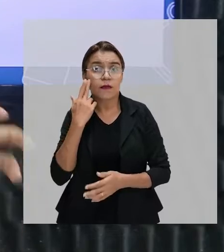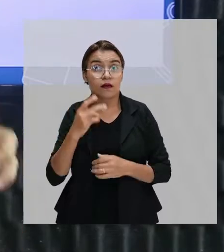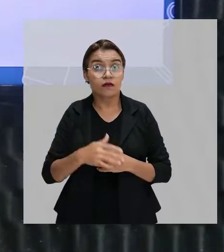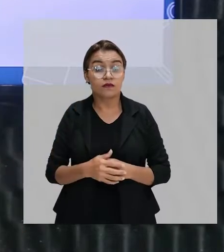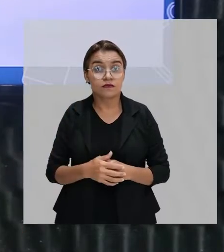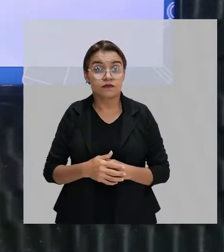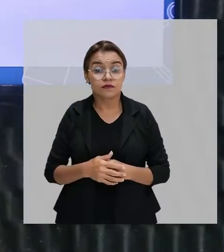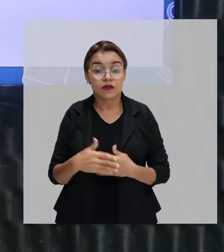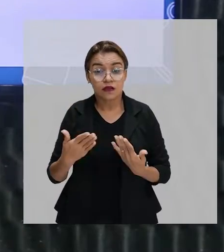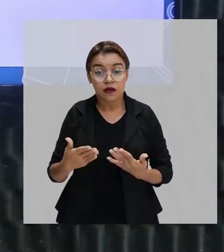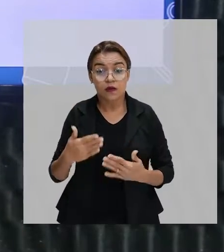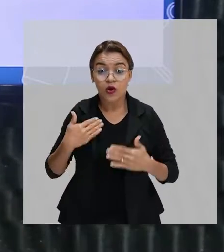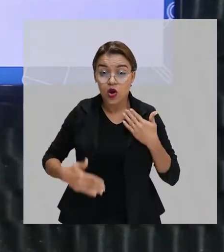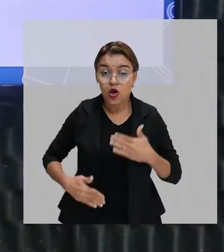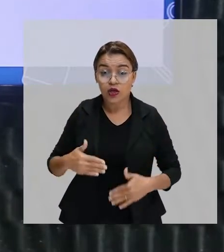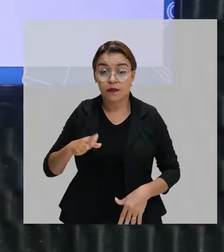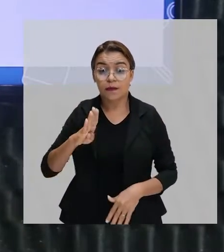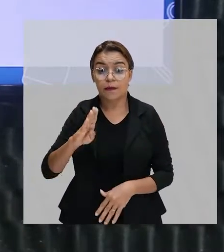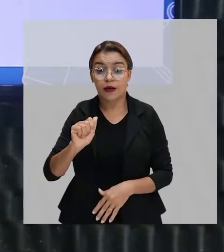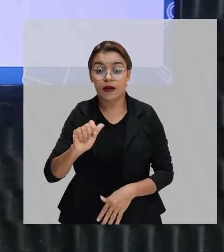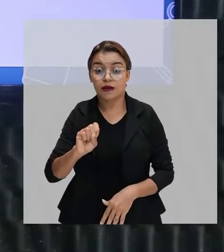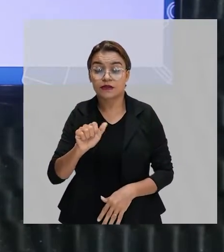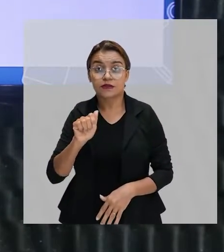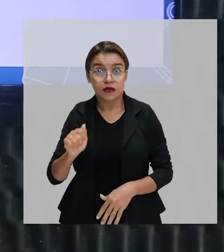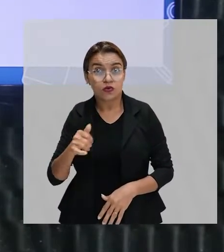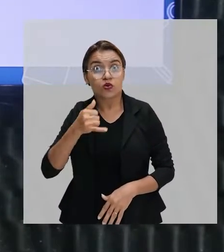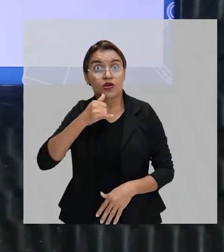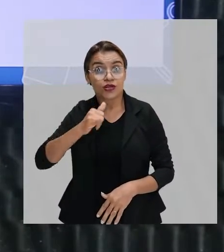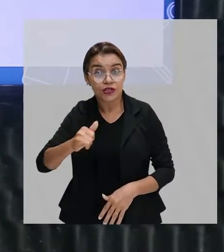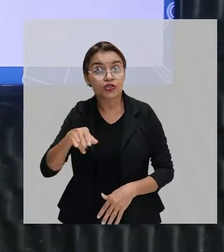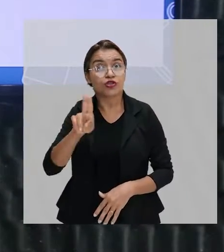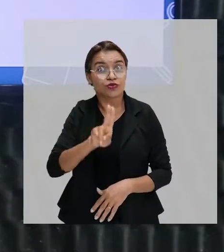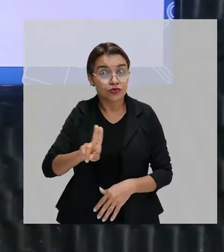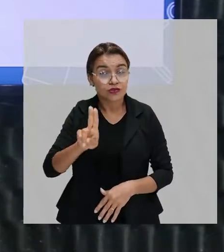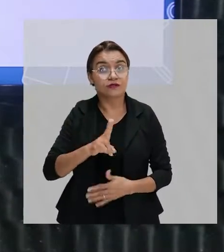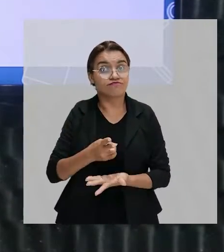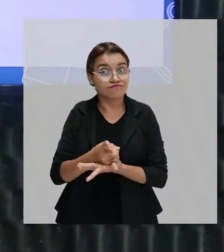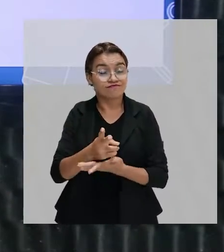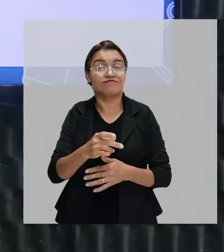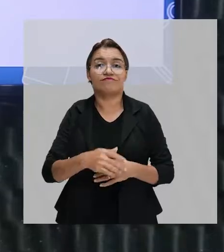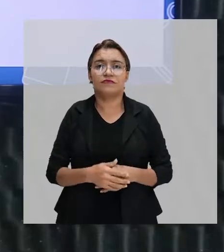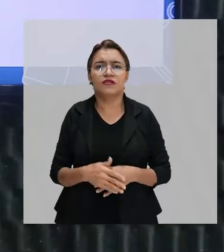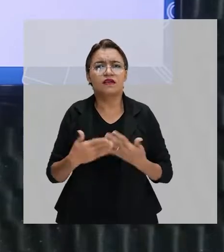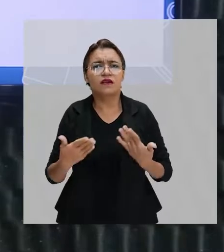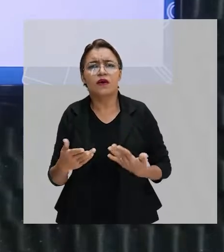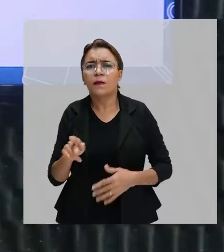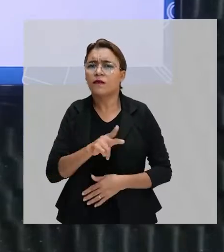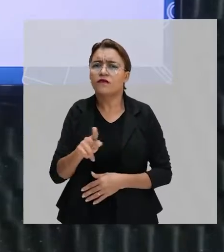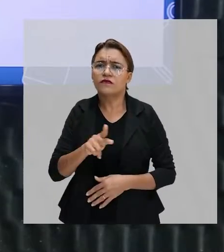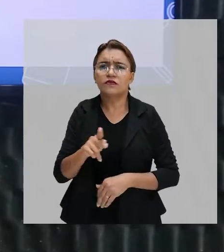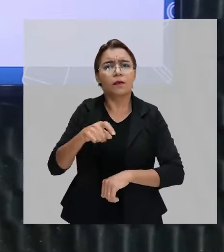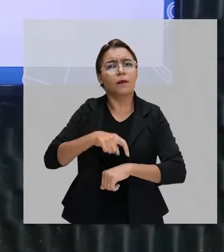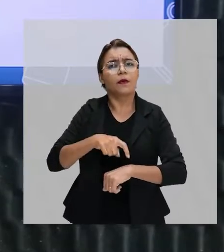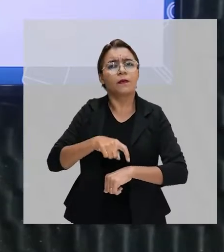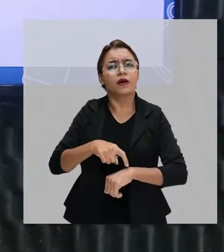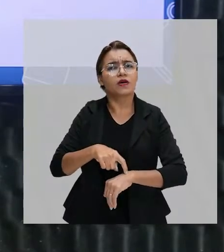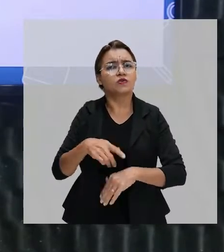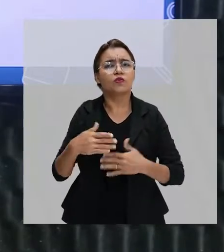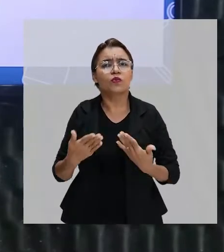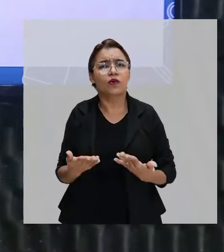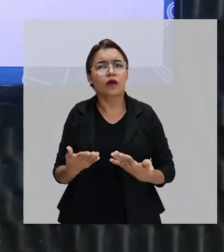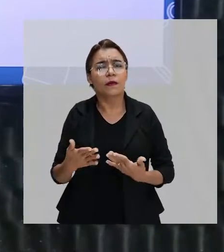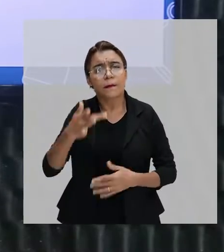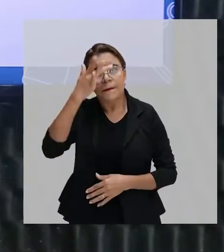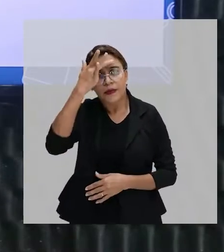aconteça existe um gasto energético bom então professor em qual momento em qual momento